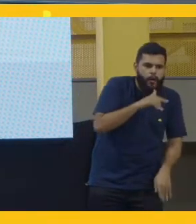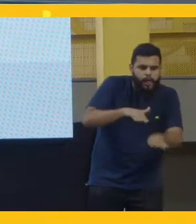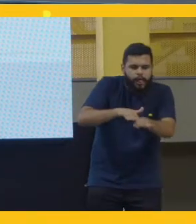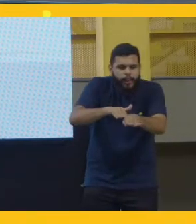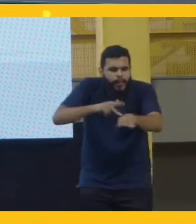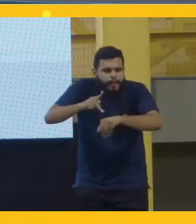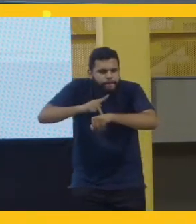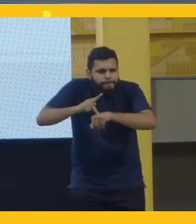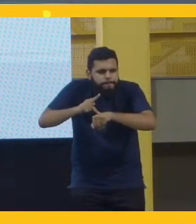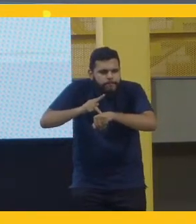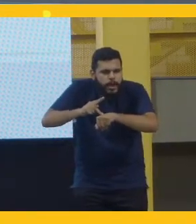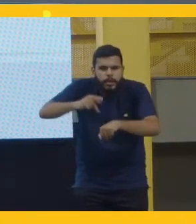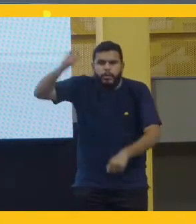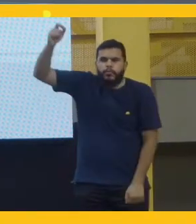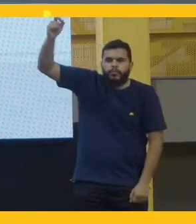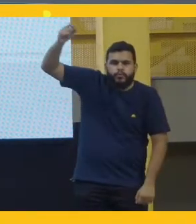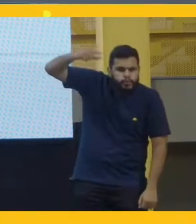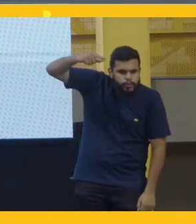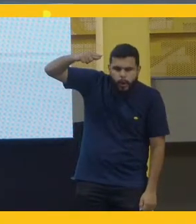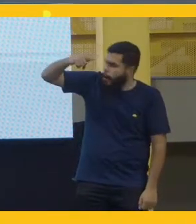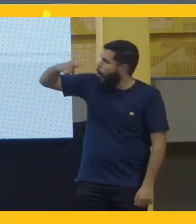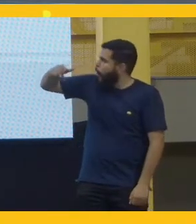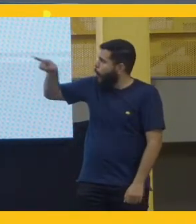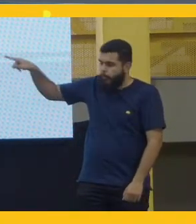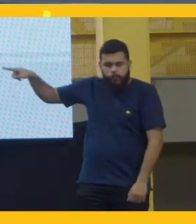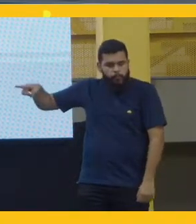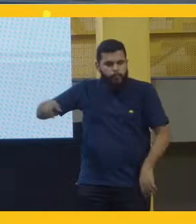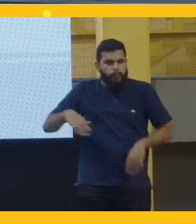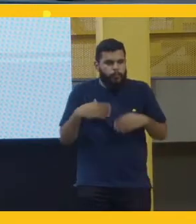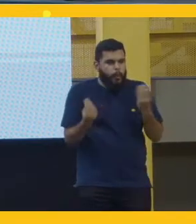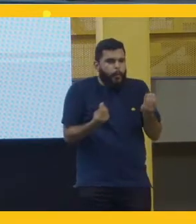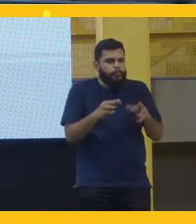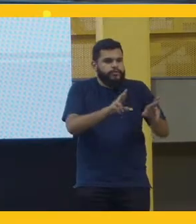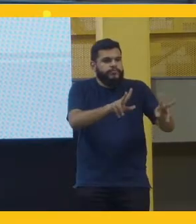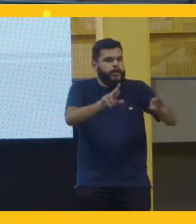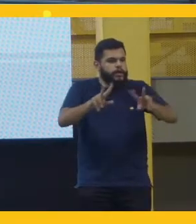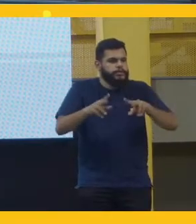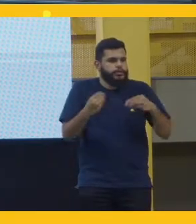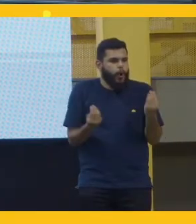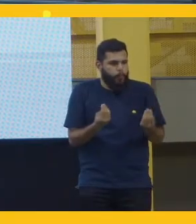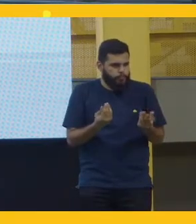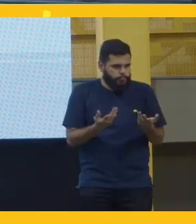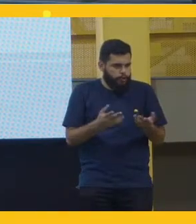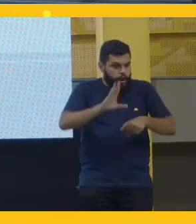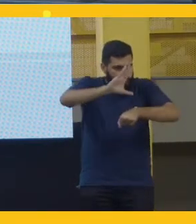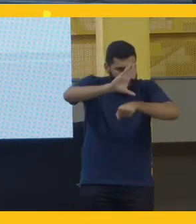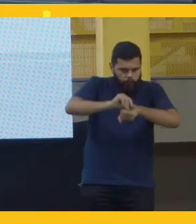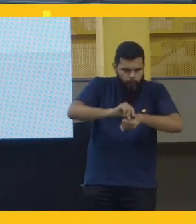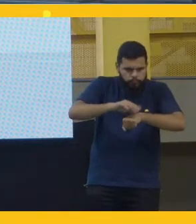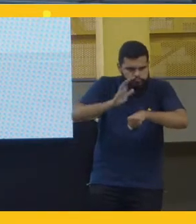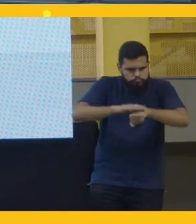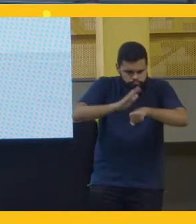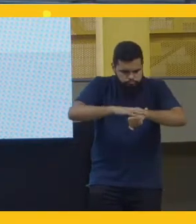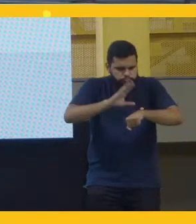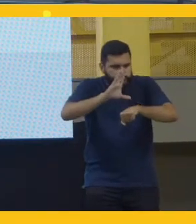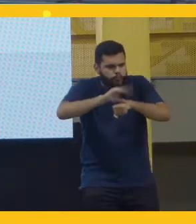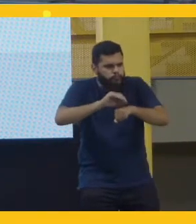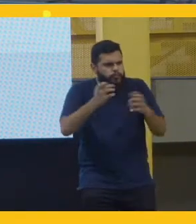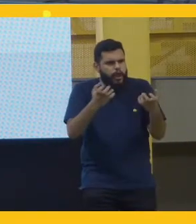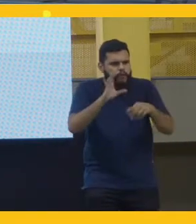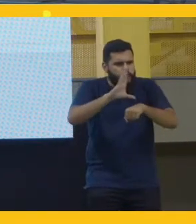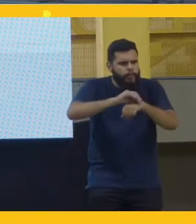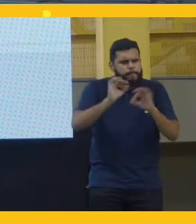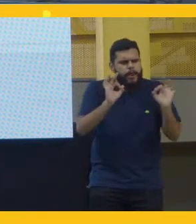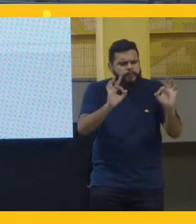solo arenoso, do concreto e da grama. Porque você vai fazer uma imagem, você quer conseguir saber, eu estou olhando o